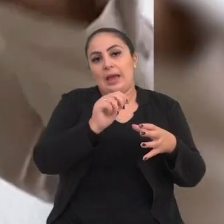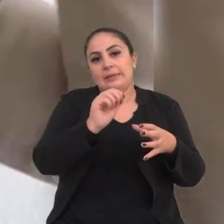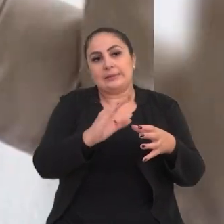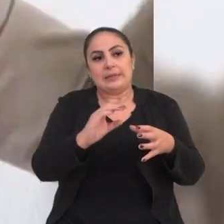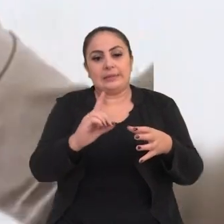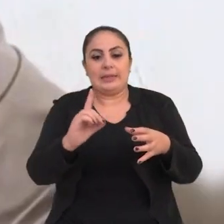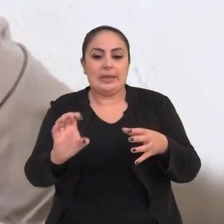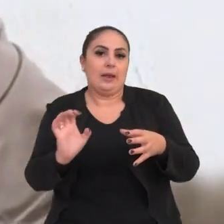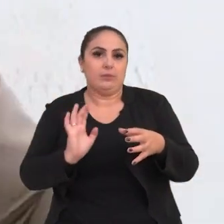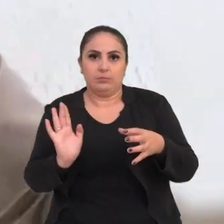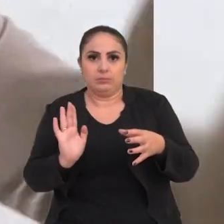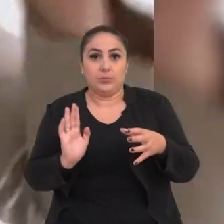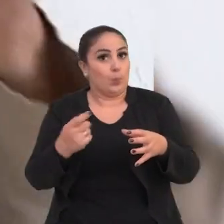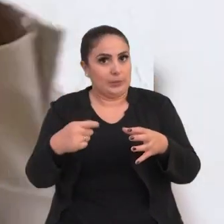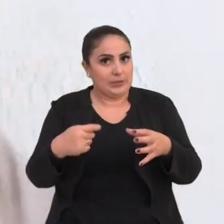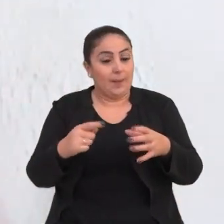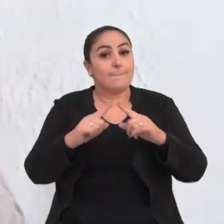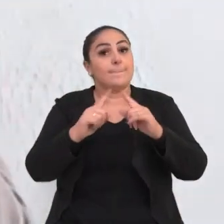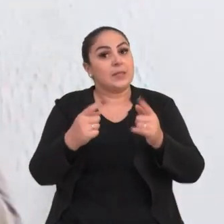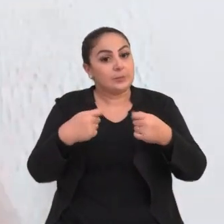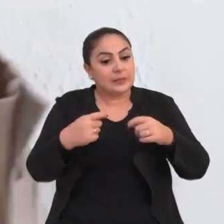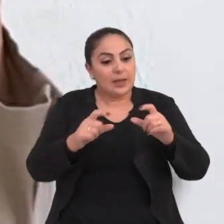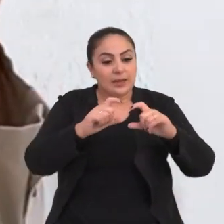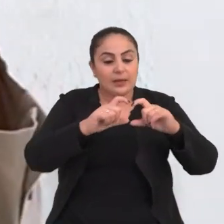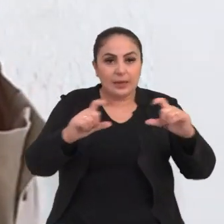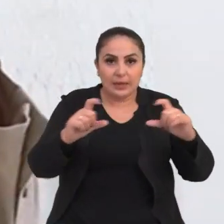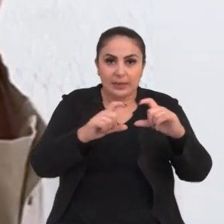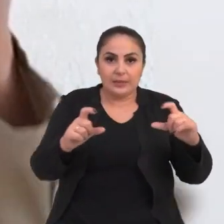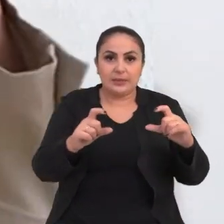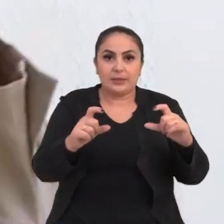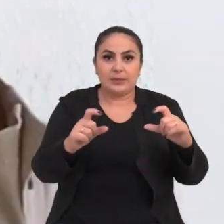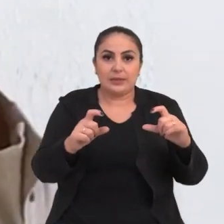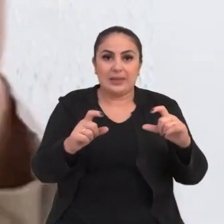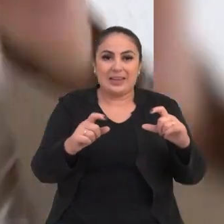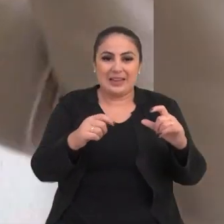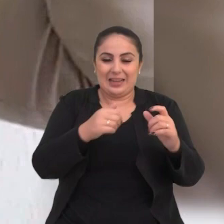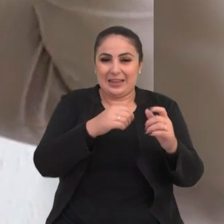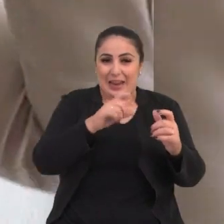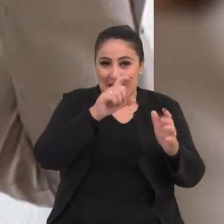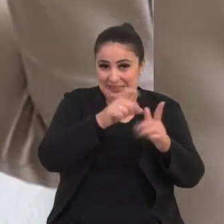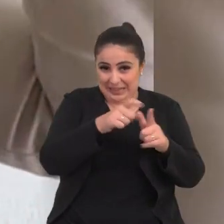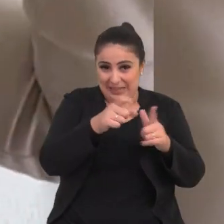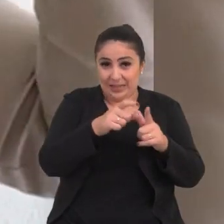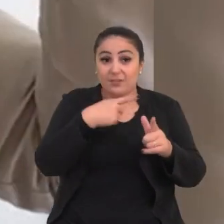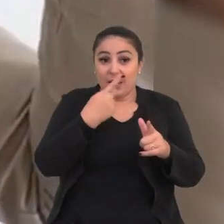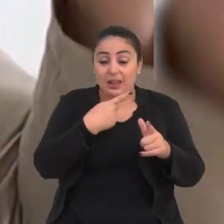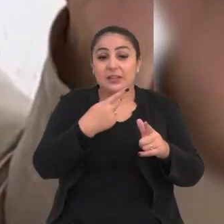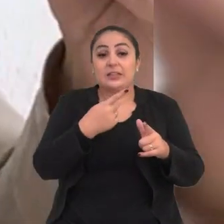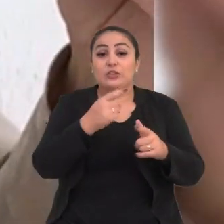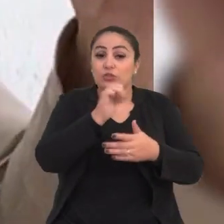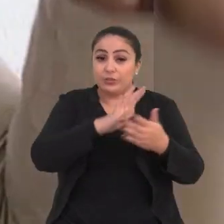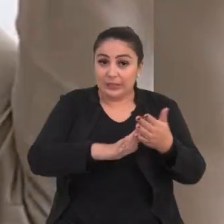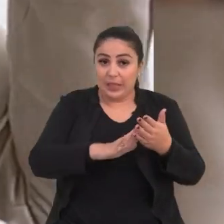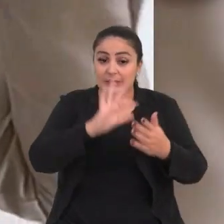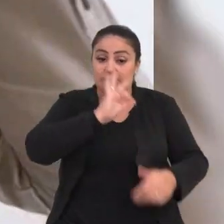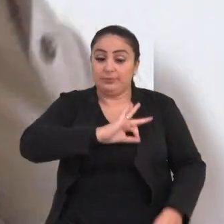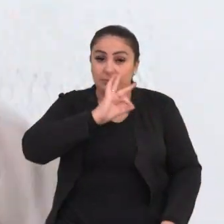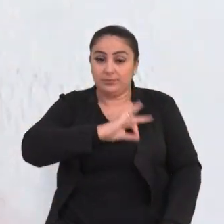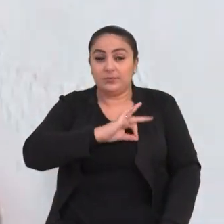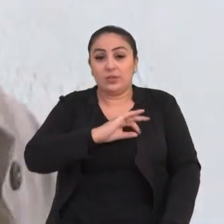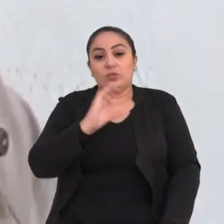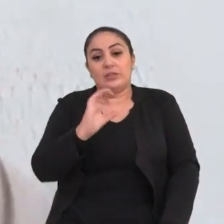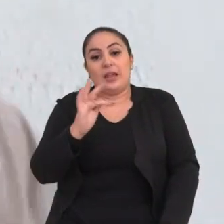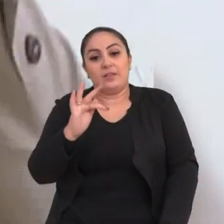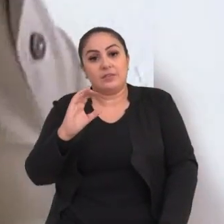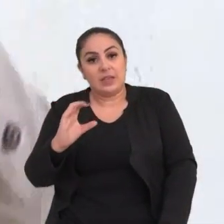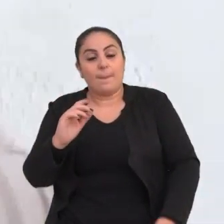categoria C, D e E. Apenas tem que constar na carteira de habilitação, exerce atividade remunerada, aí lá no